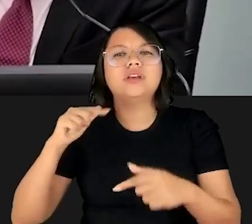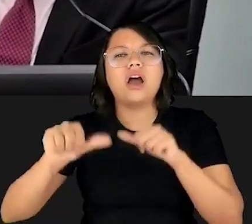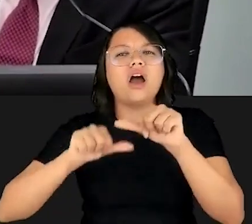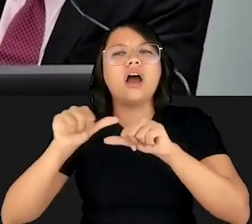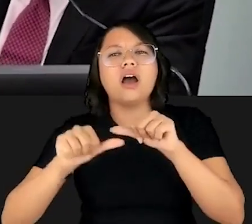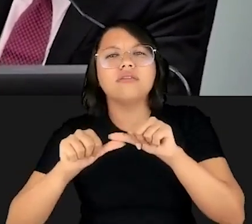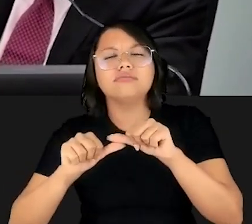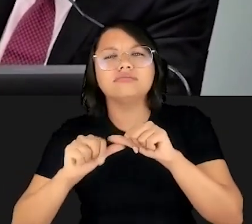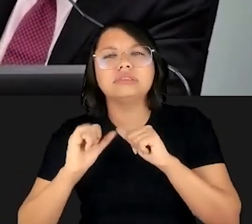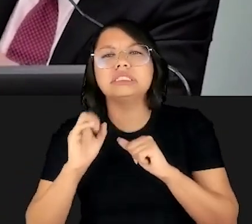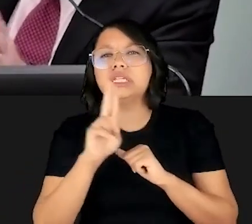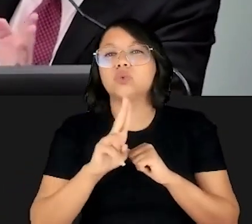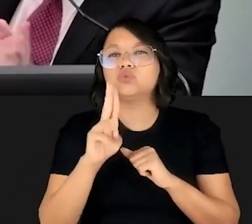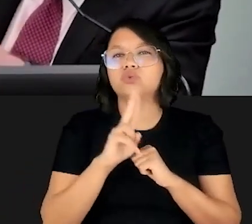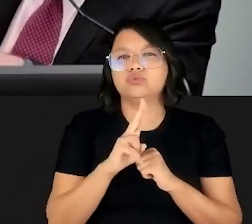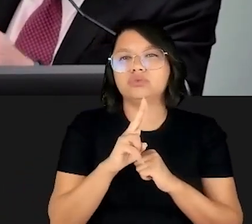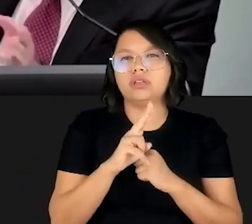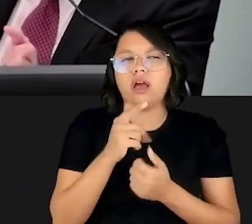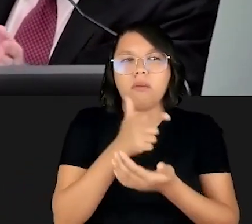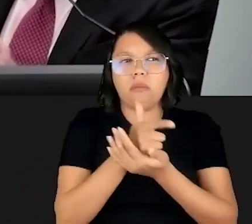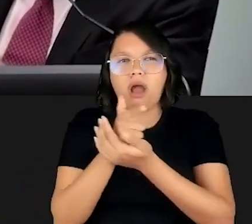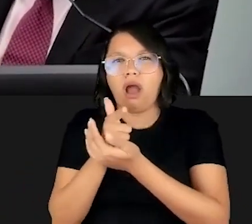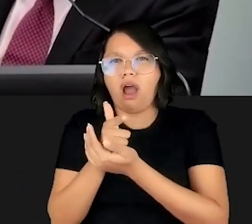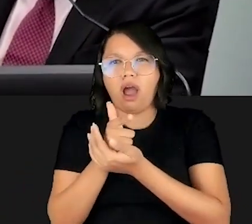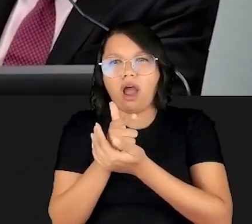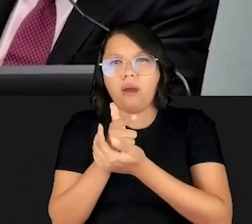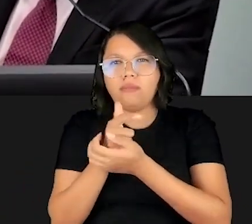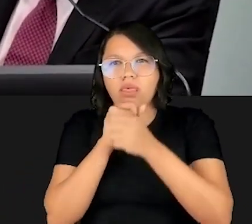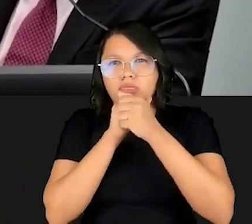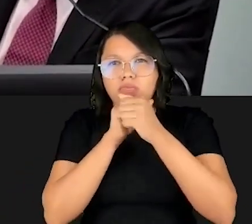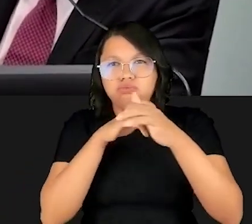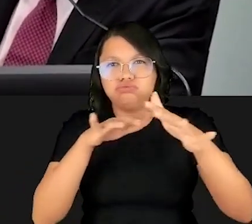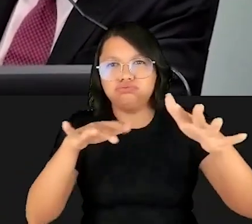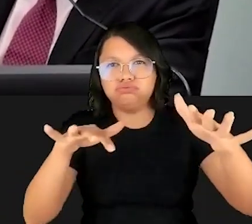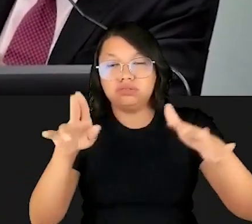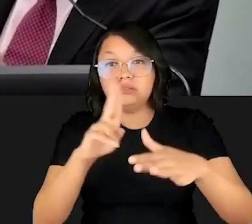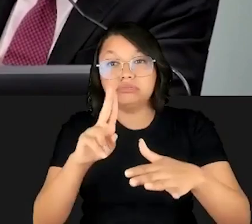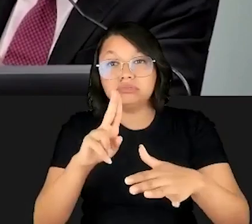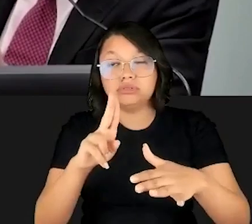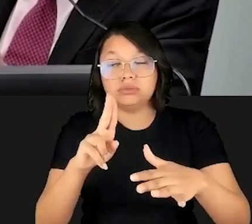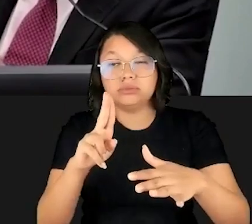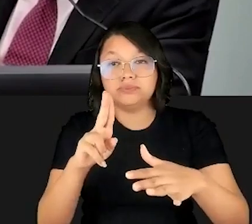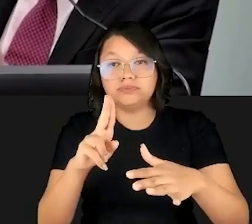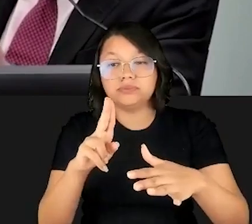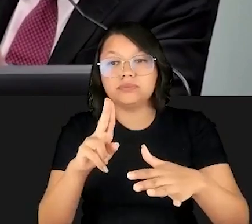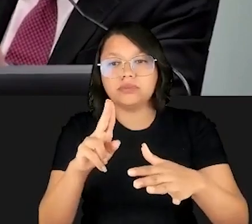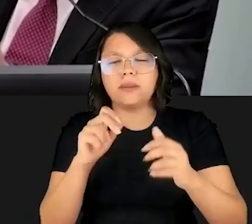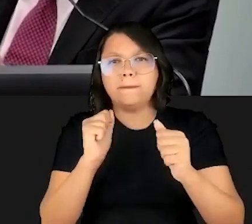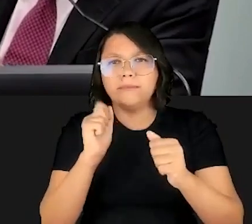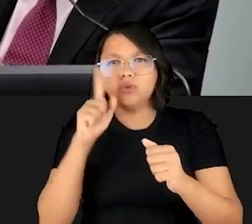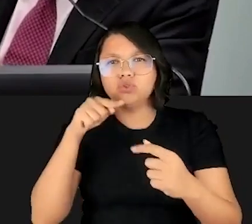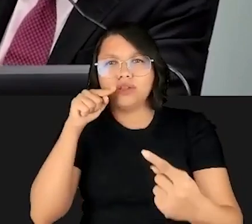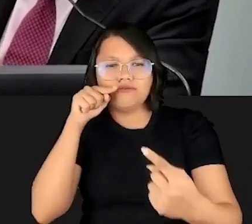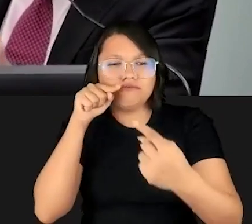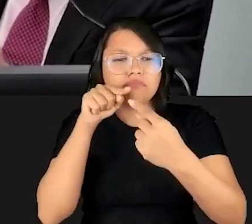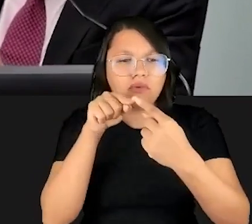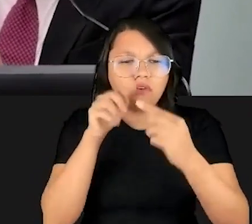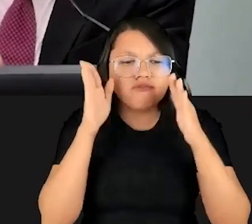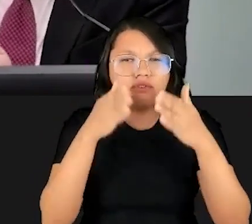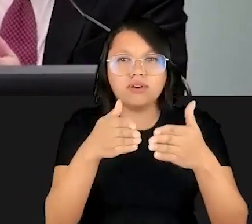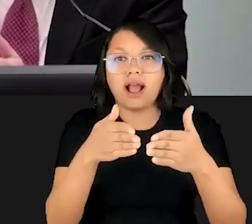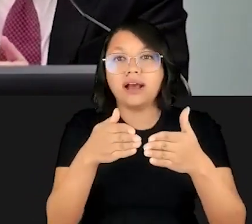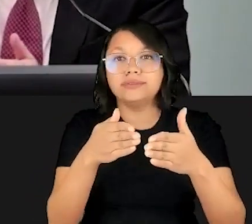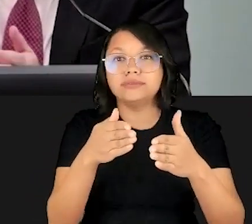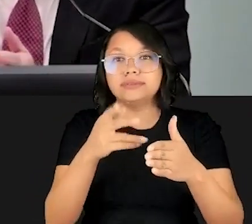um tiro de cartucheira, que eu atiro para todas as células em replicação, eu não posso só atirar nas células que têm aquele defeito? E aí